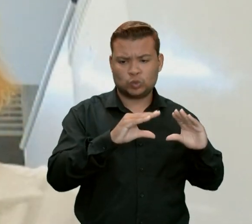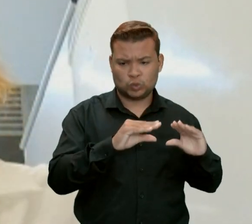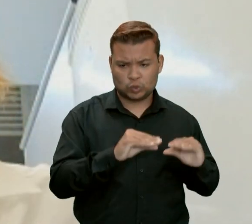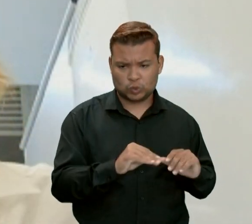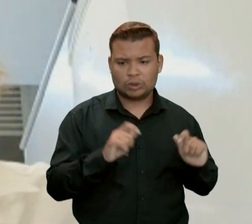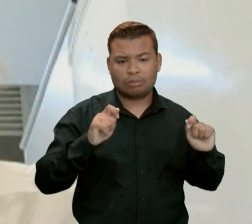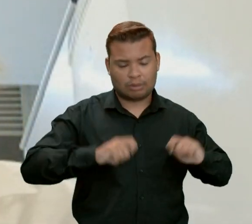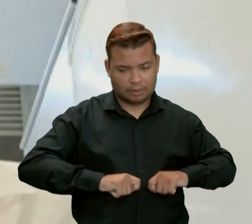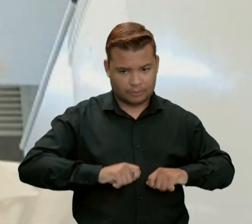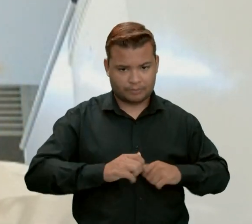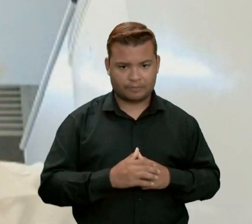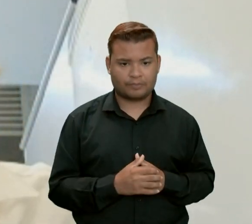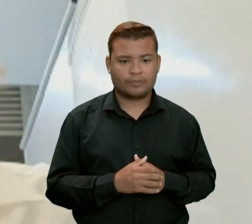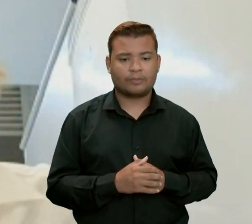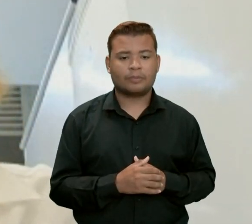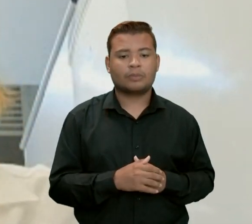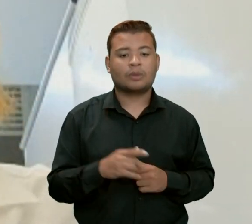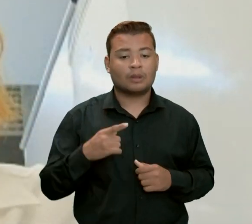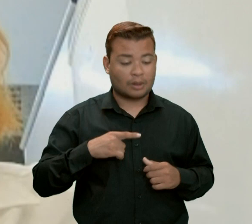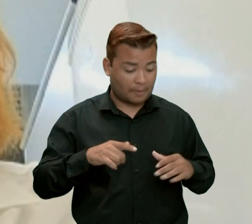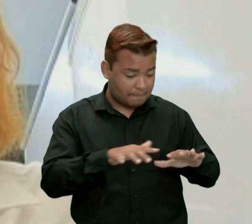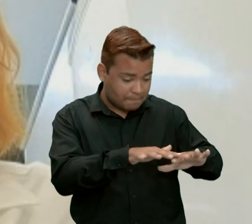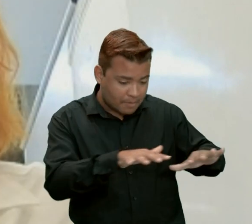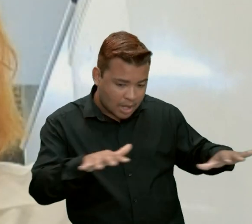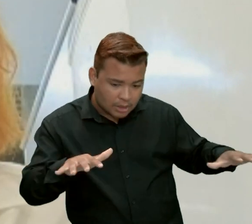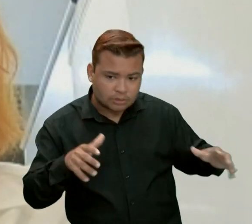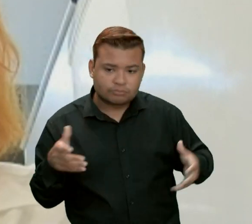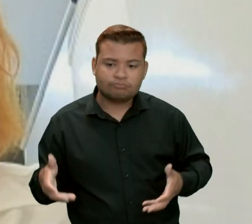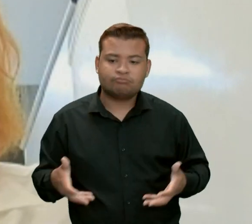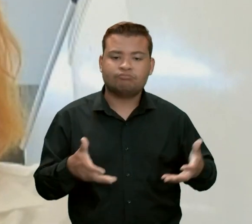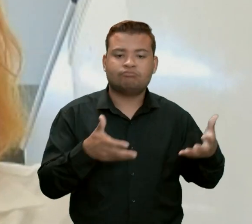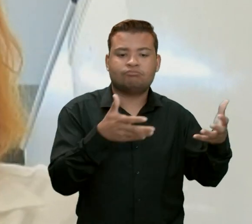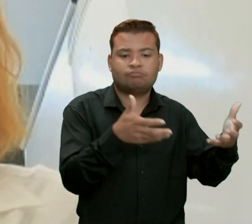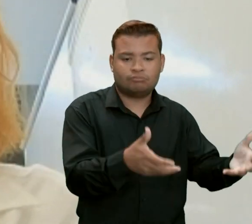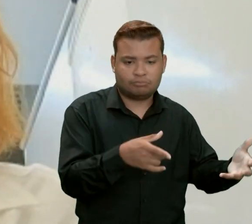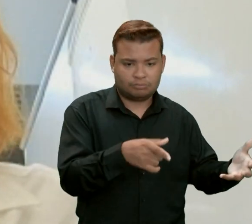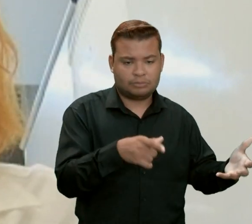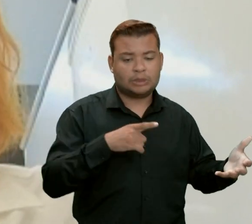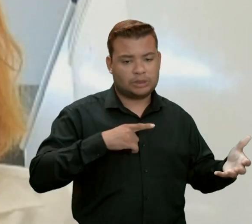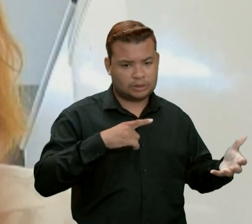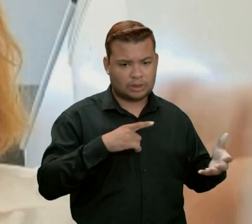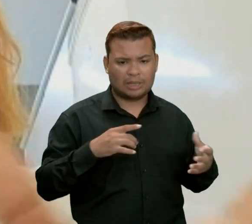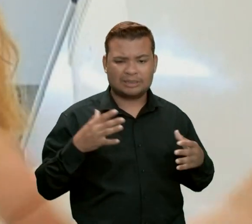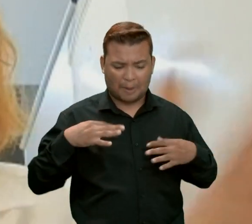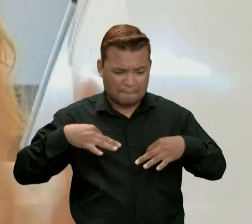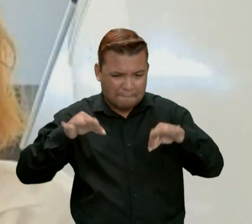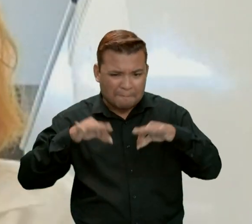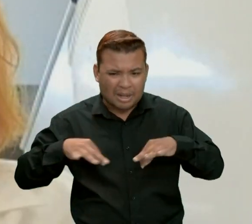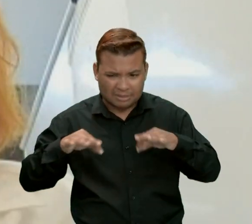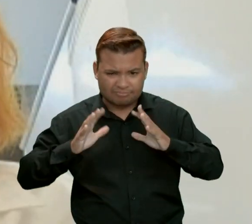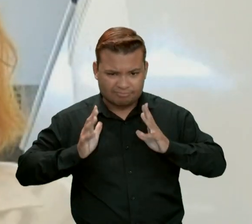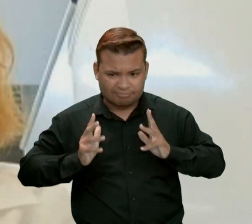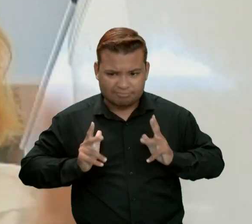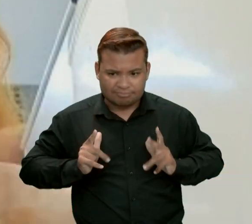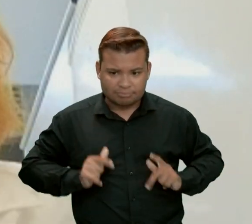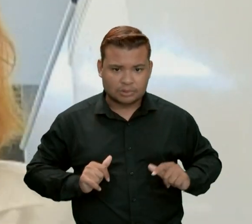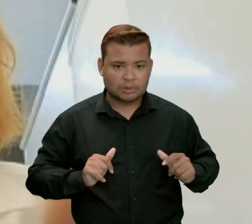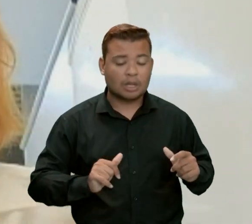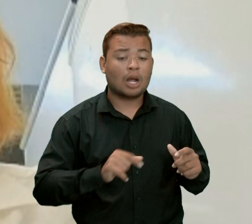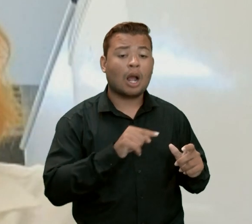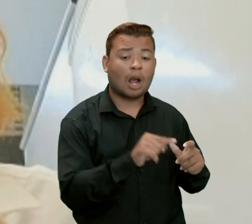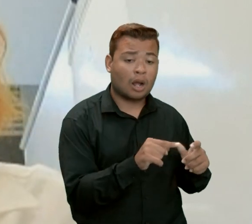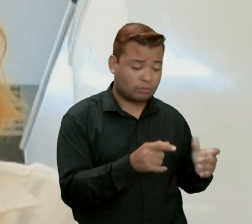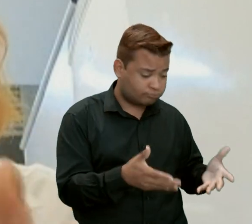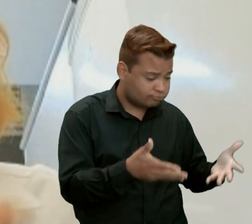alimento e forra a mesa, coloca ali pano de prato, bem lavadinho, né? E coloca os